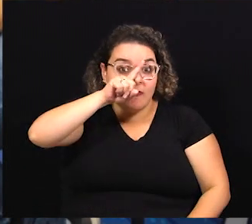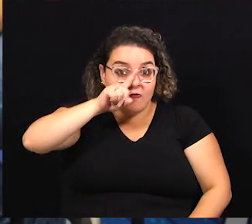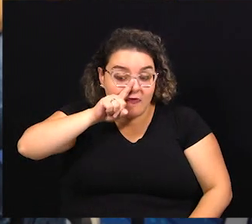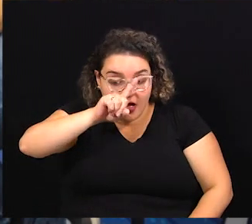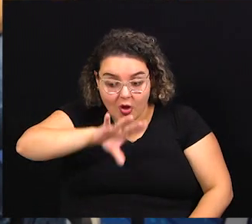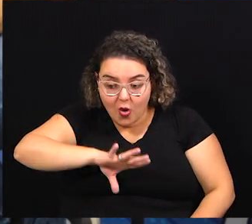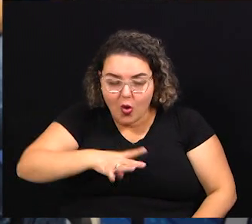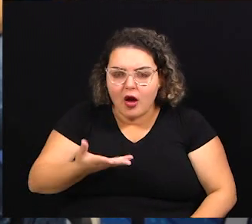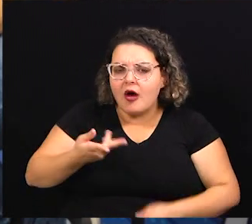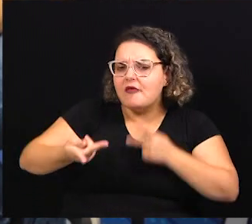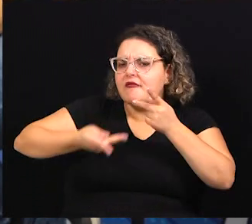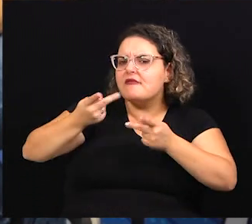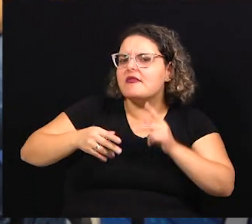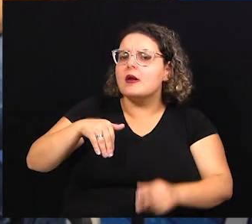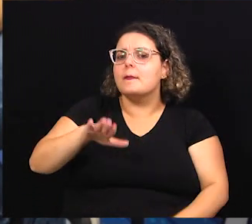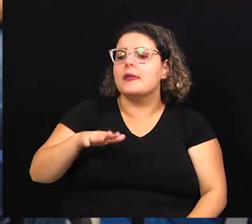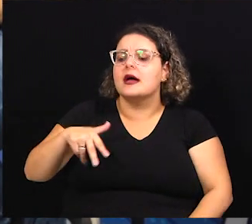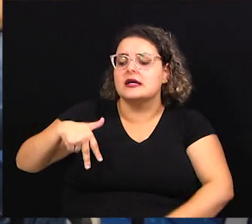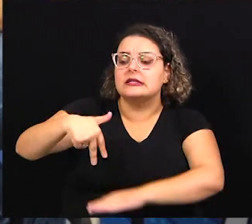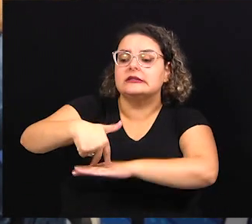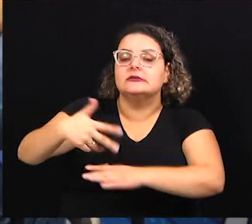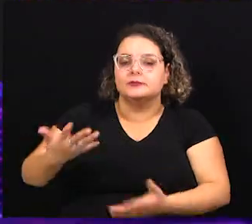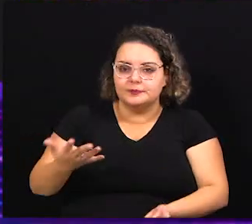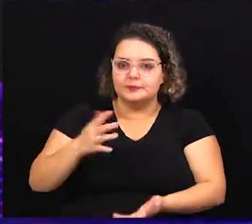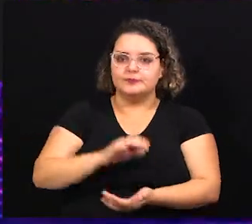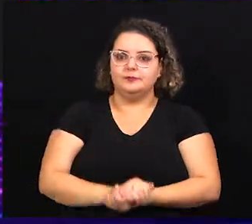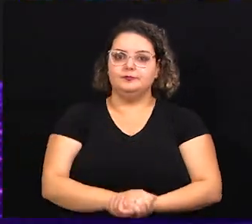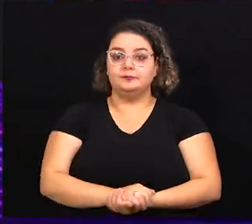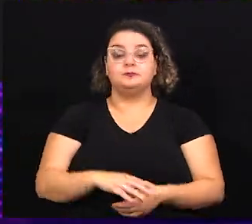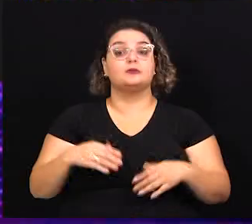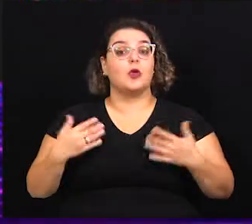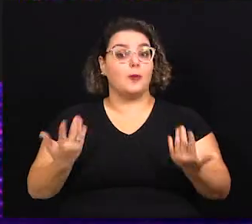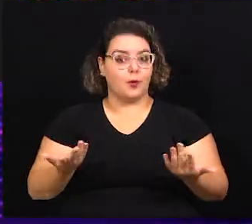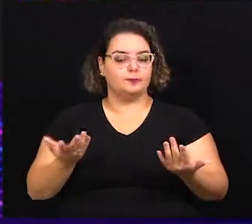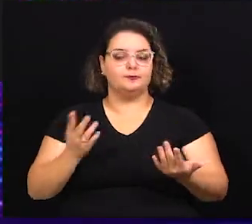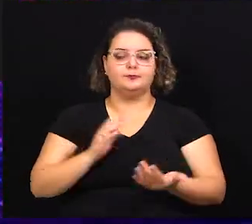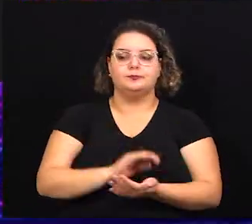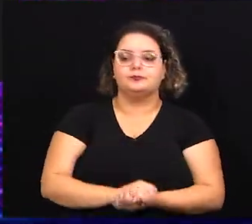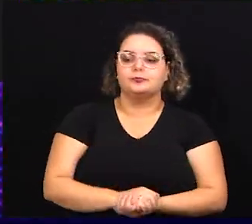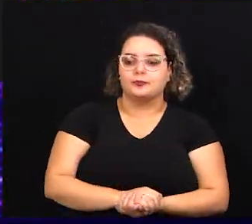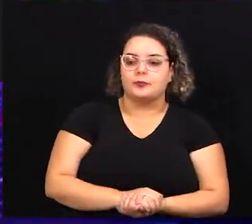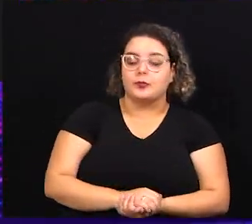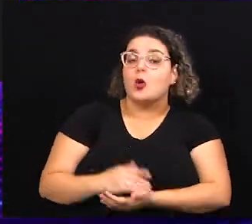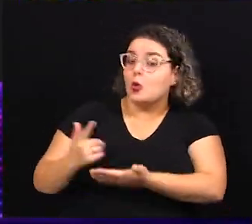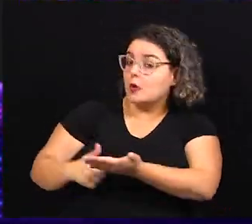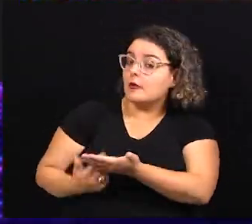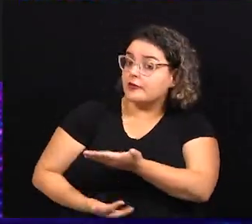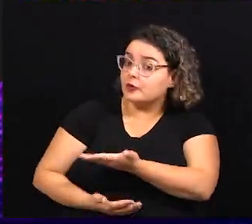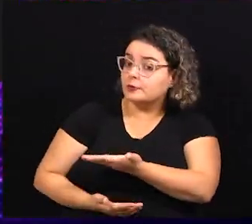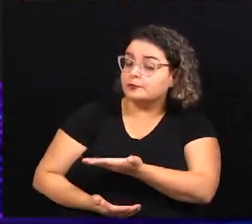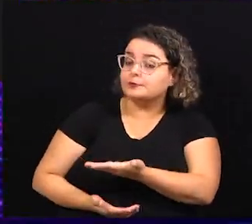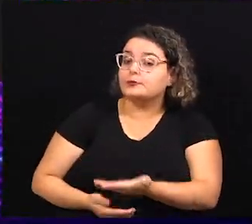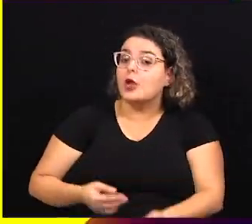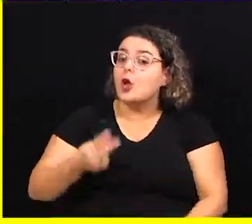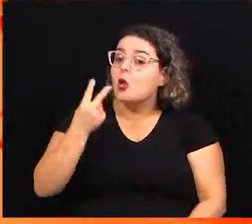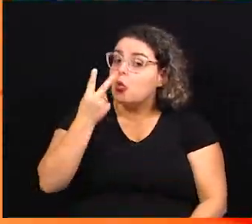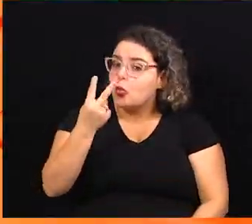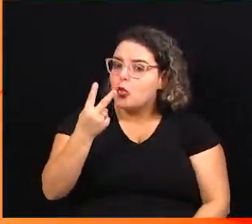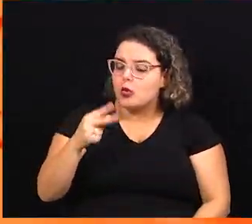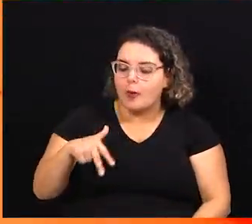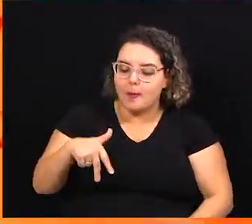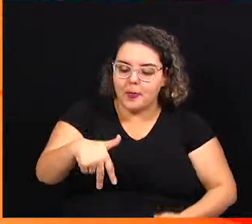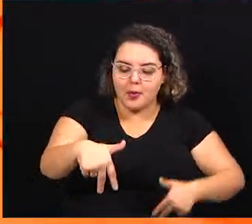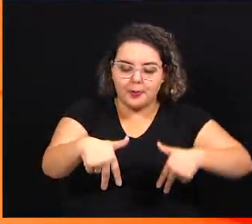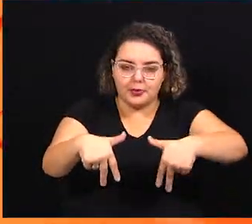essa aventura. Conta um pouquinho mais desse personagem. É o seguinte, o Pulp a Brasiliana, ele acompanha dois